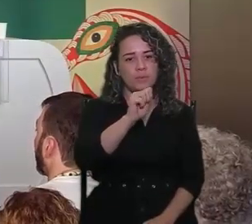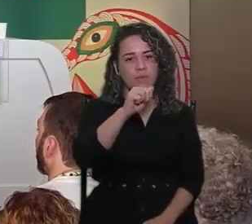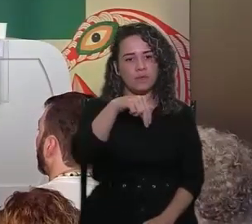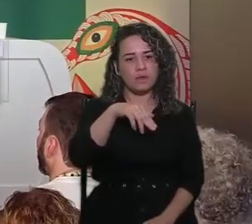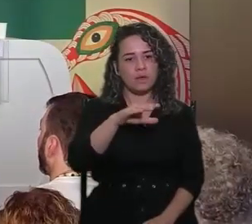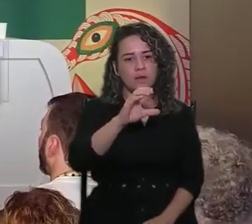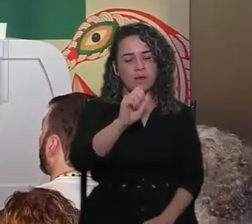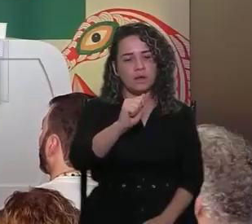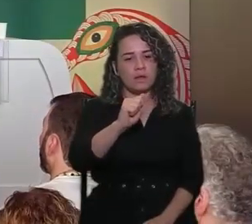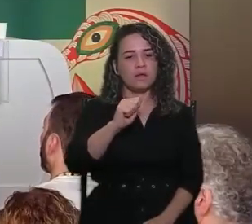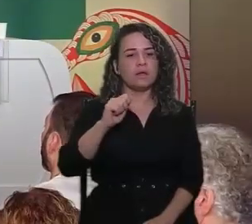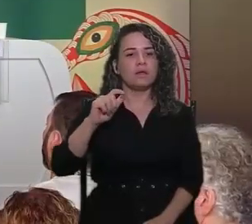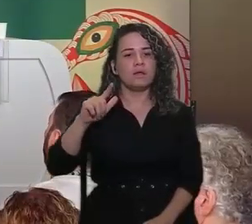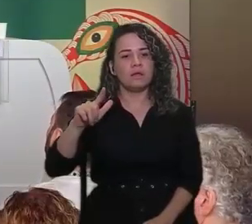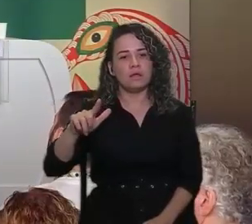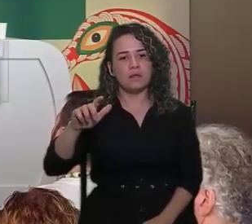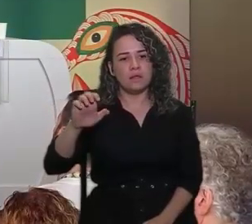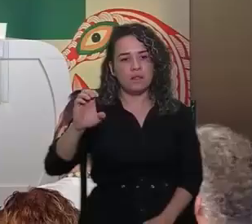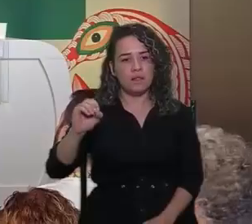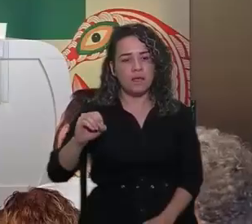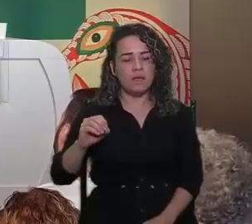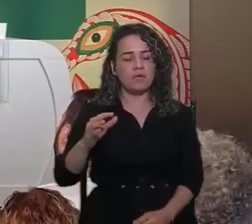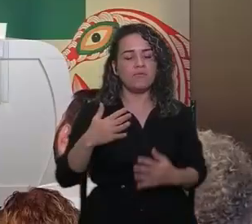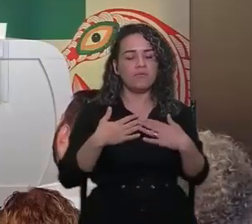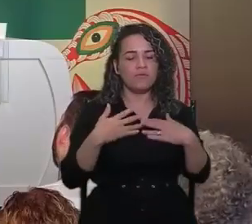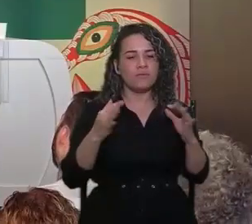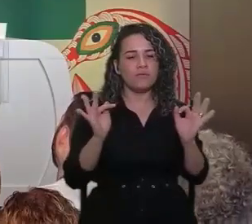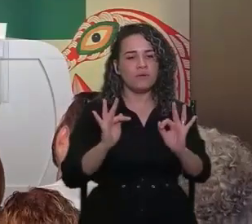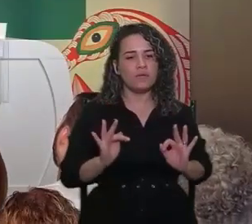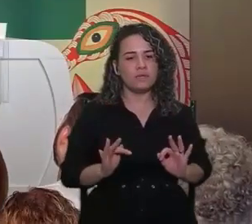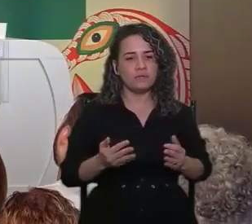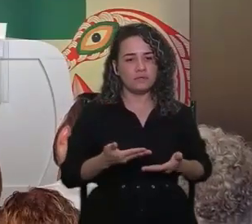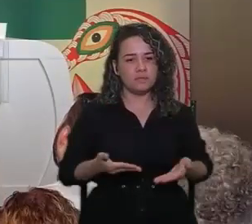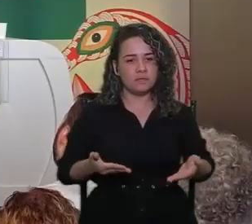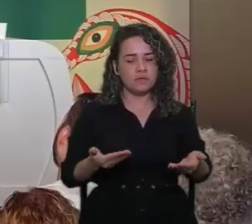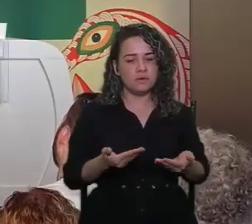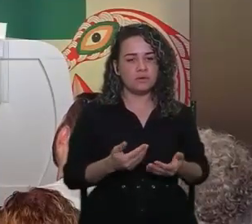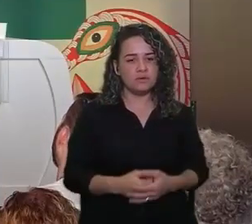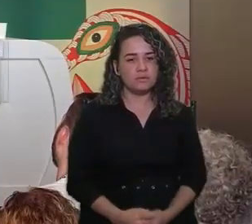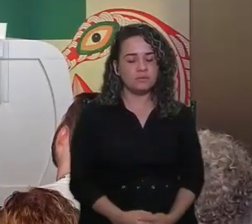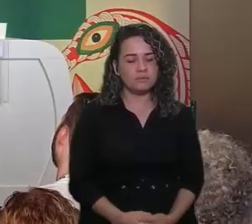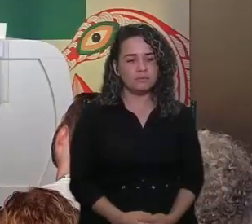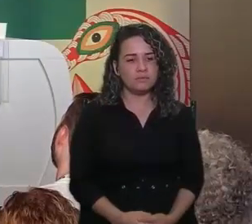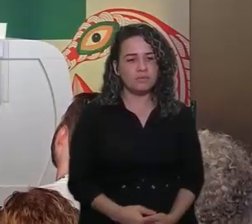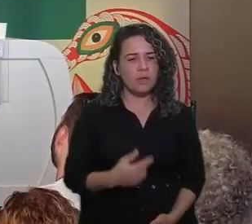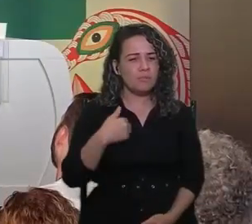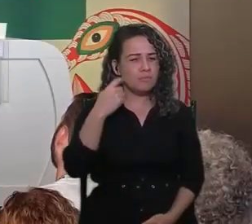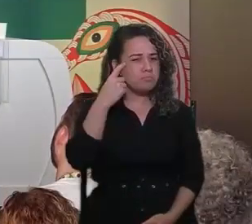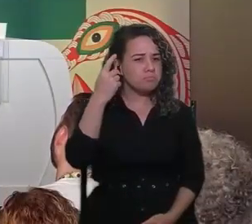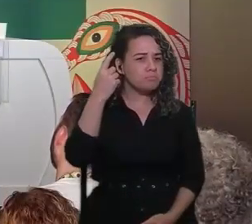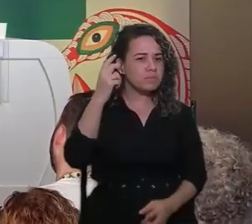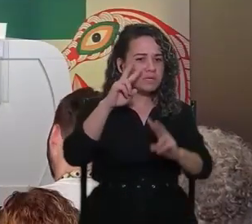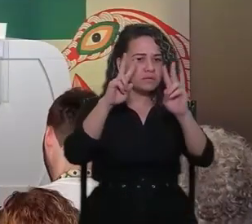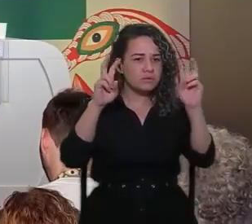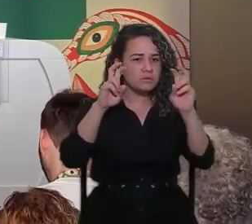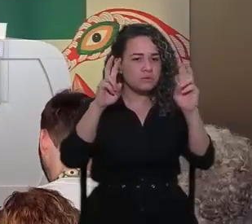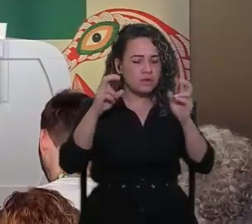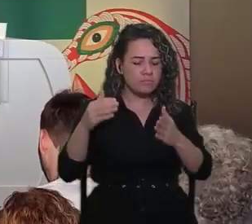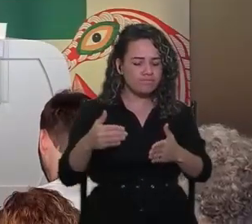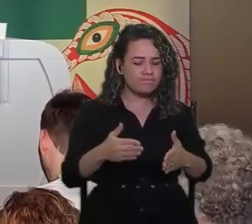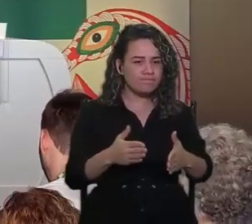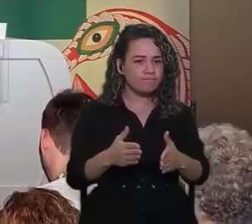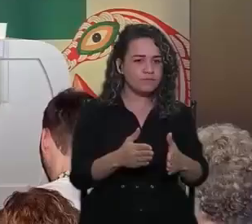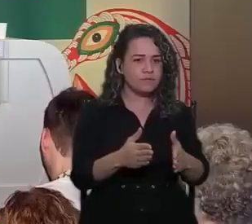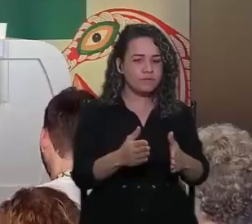Muito feliz em estar aqui. Bom, eu estava pensando sobre o tema Encruzilhada das Infâncias